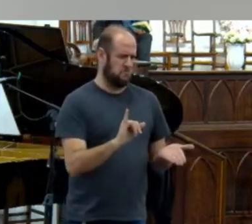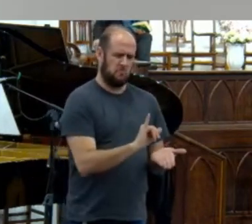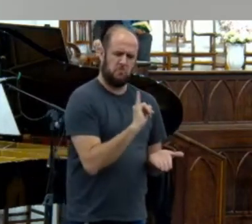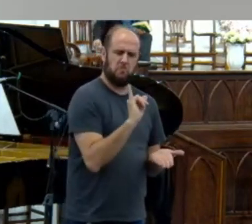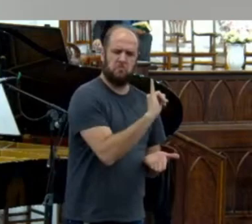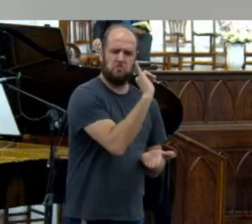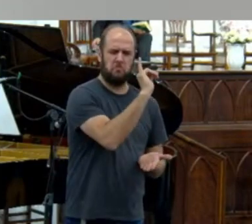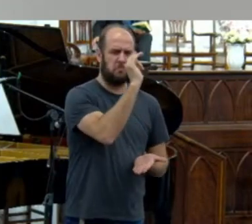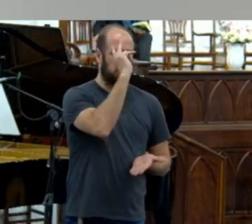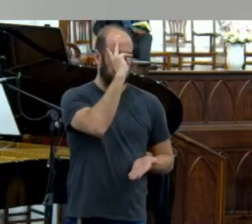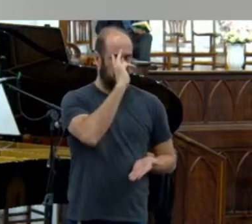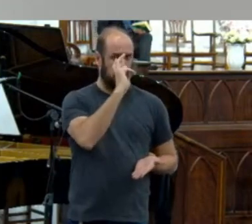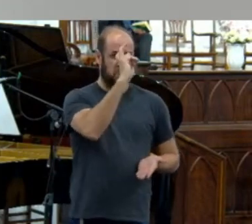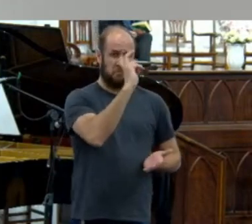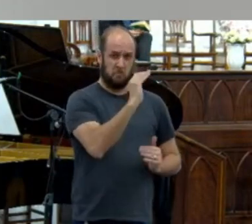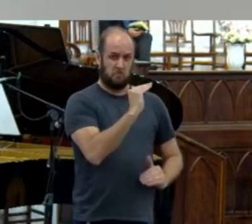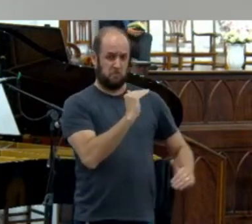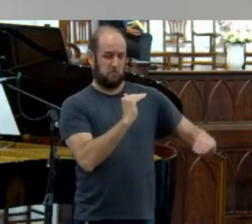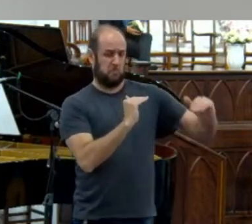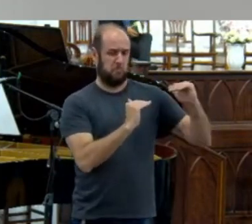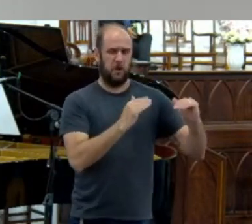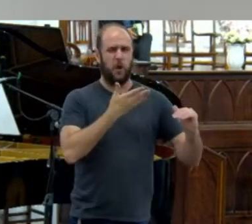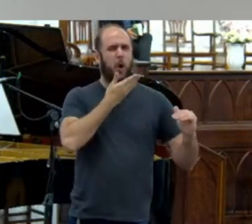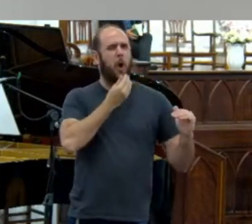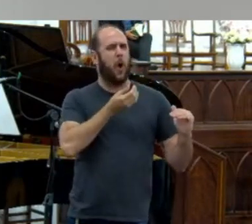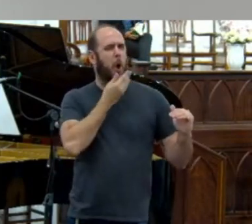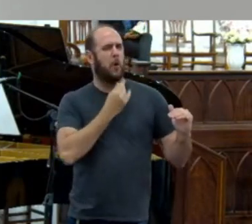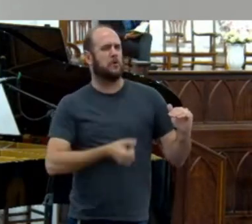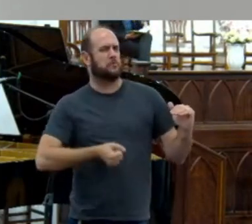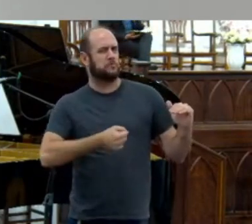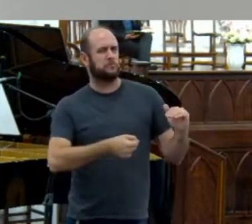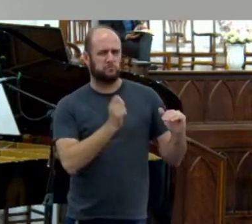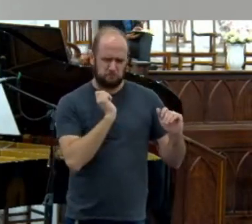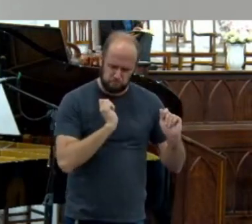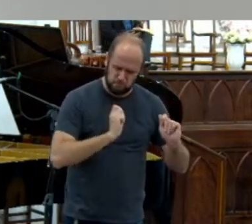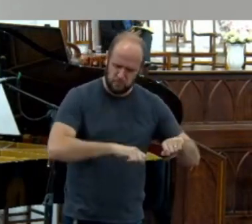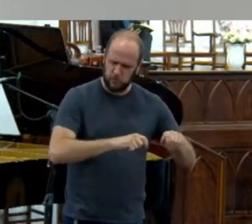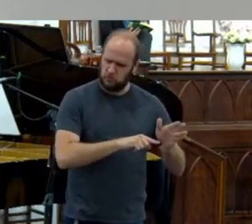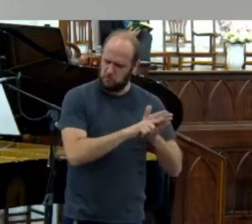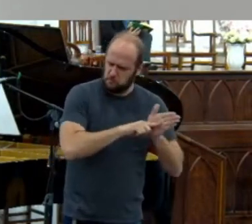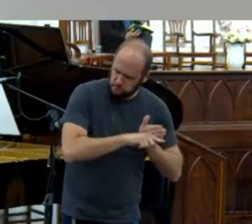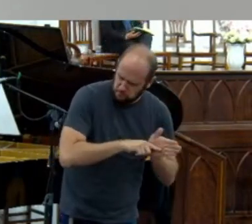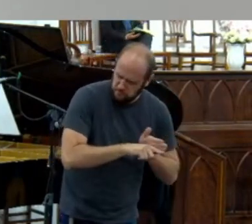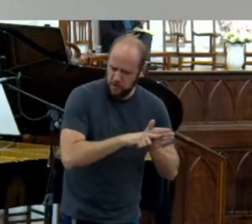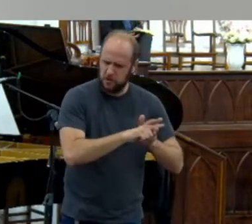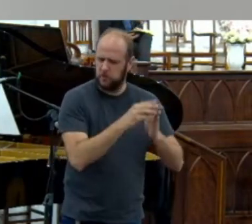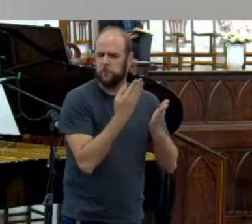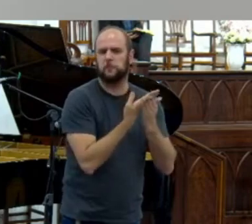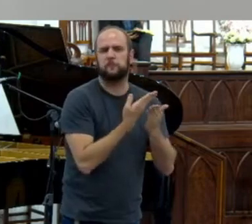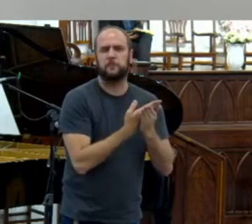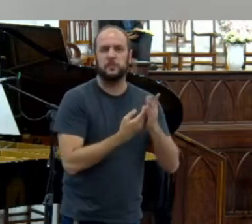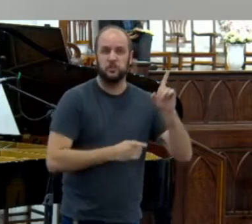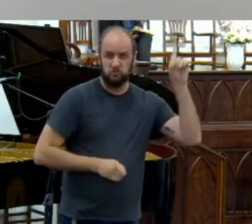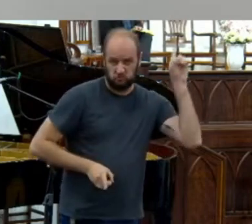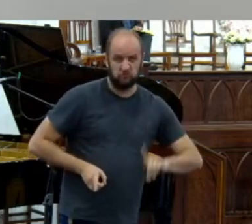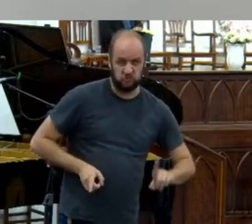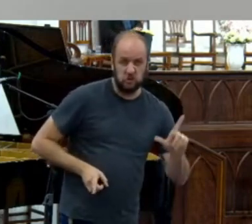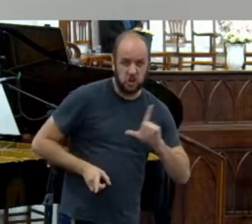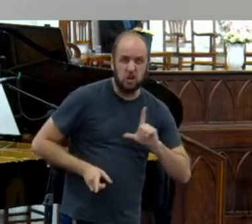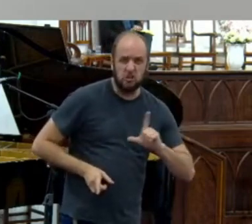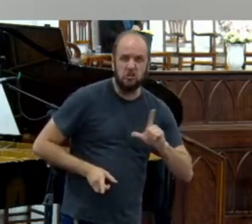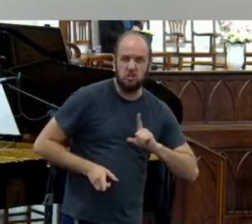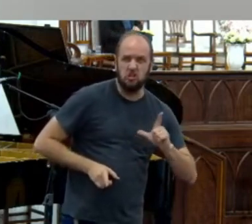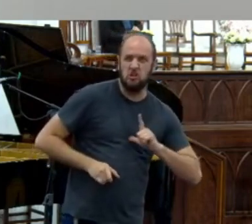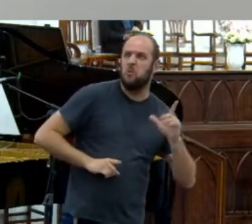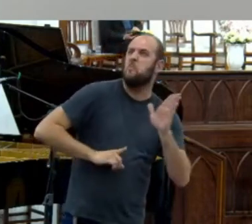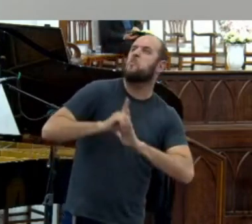e inteligência, homem qualificado para investigar as coisas, que direito tu tens de